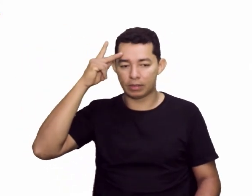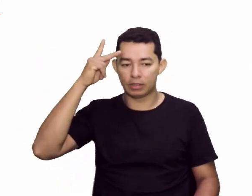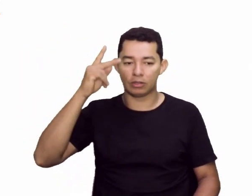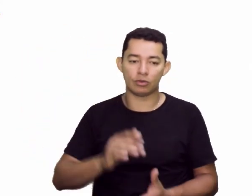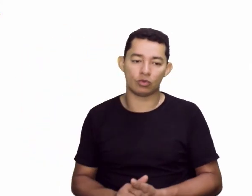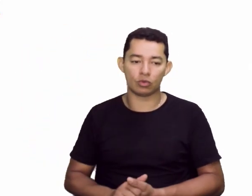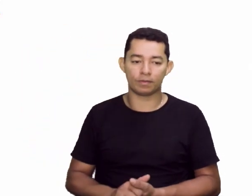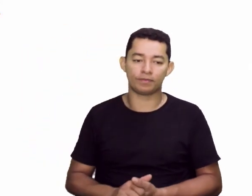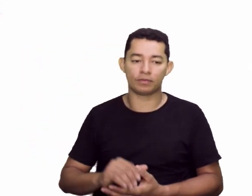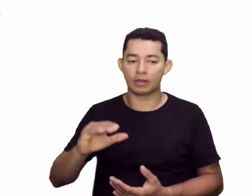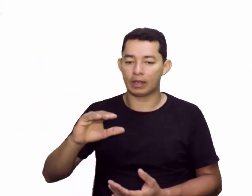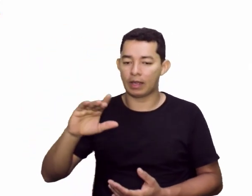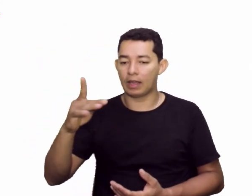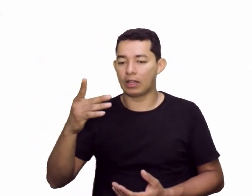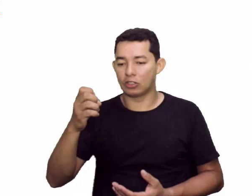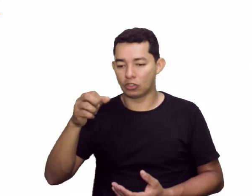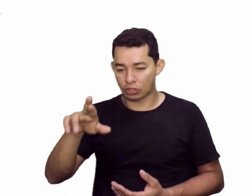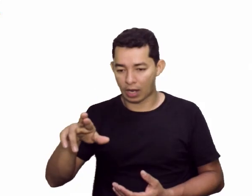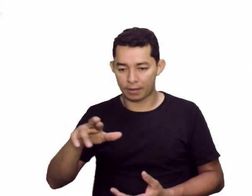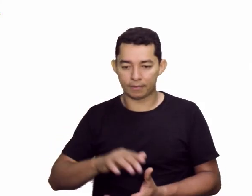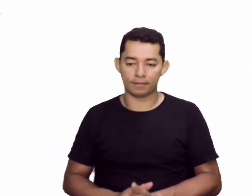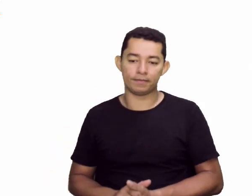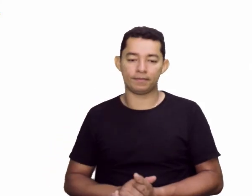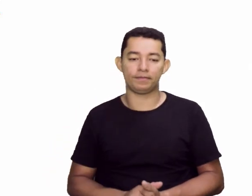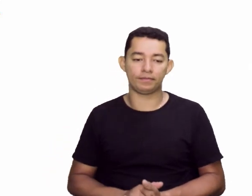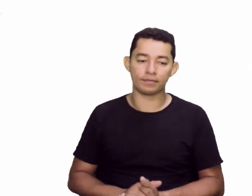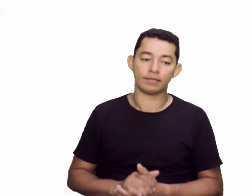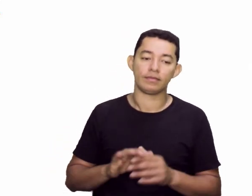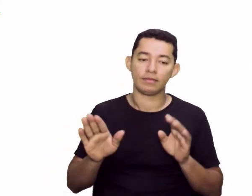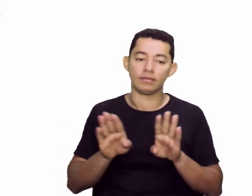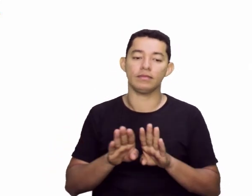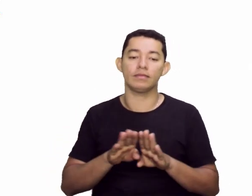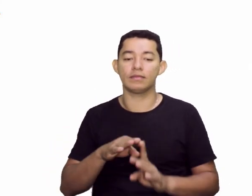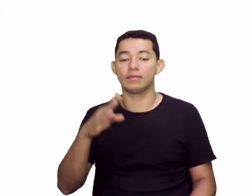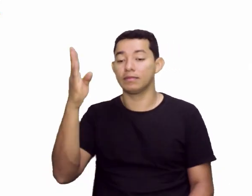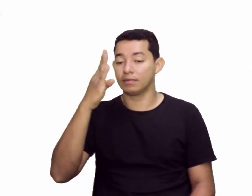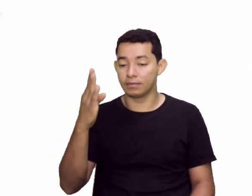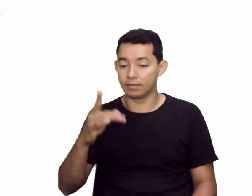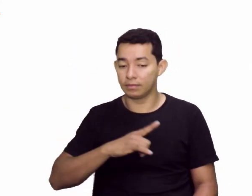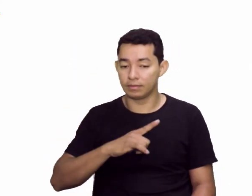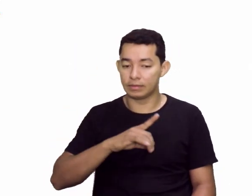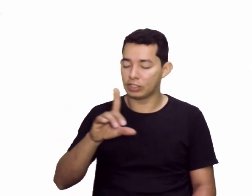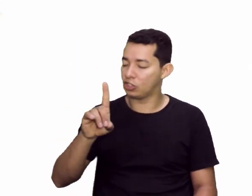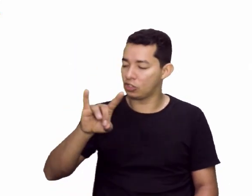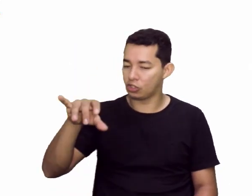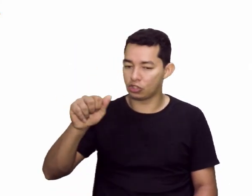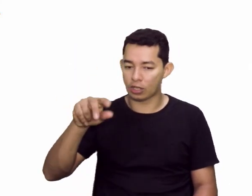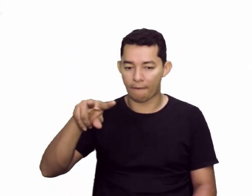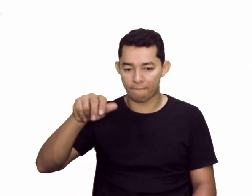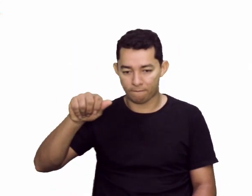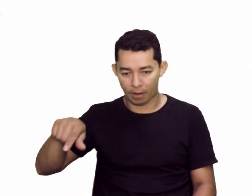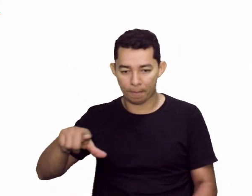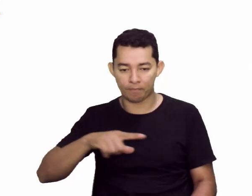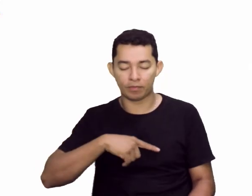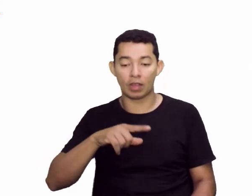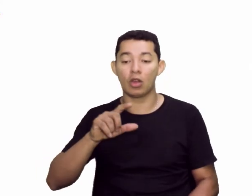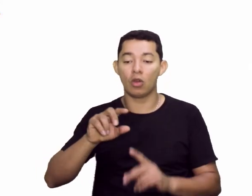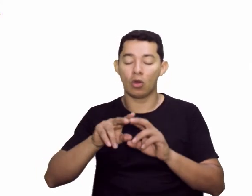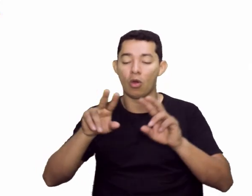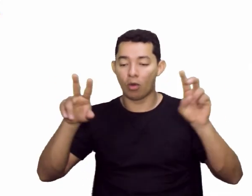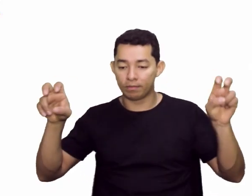eu acho que é assim que fala o nome dela. E os brasileiros? Você tem Djavan, o musical, tem Rita Lee